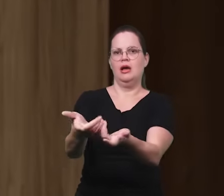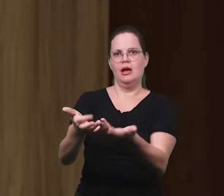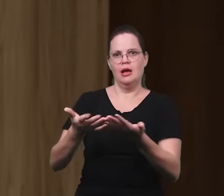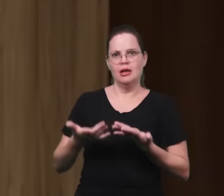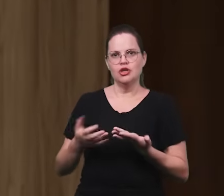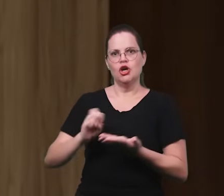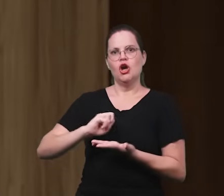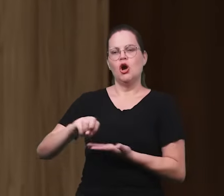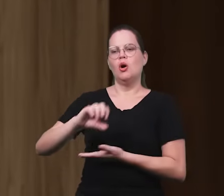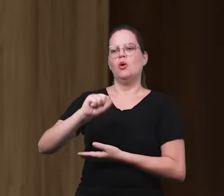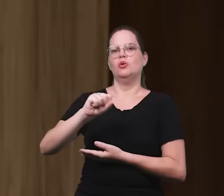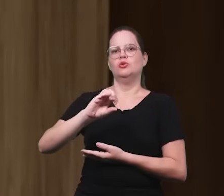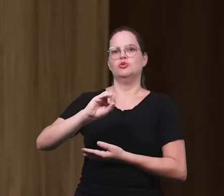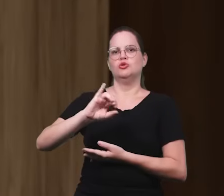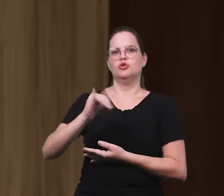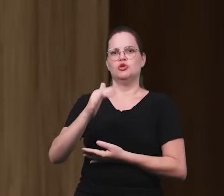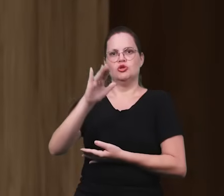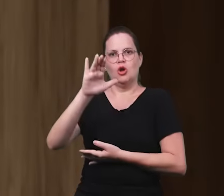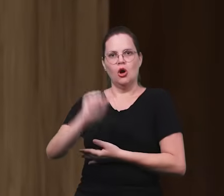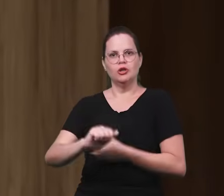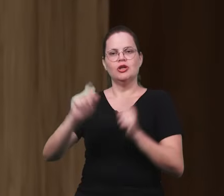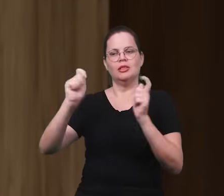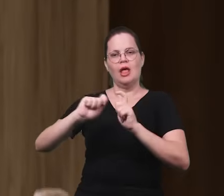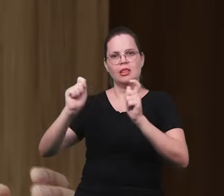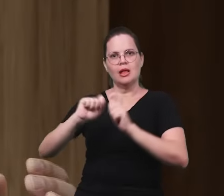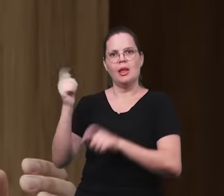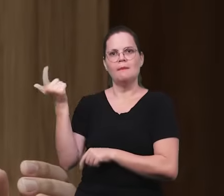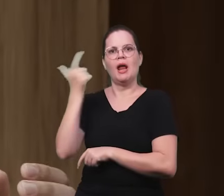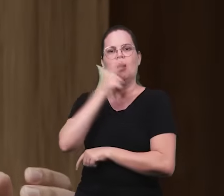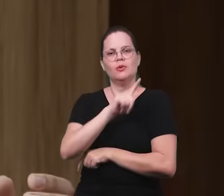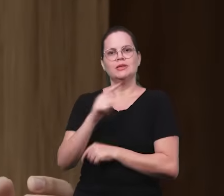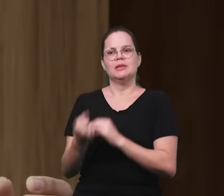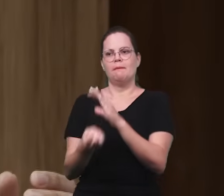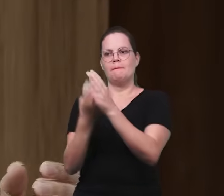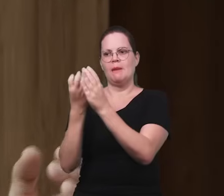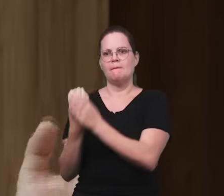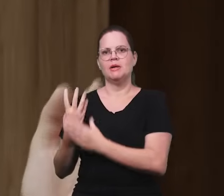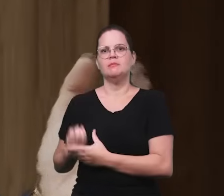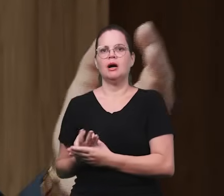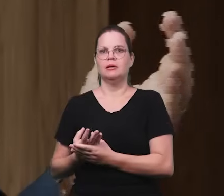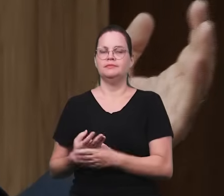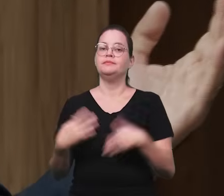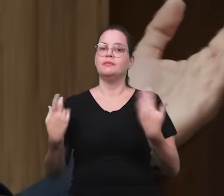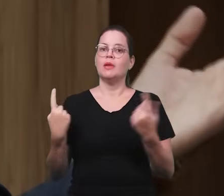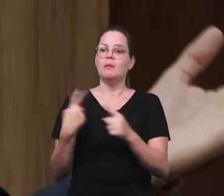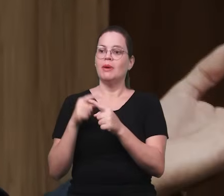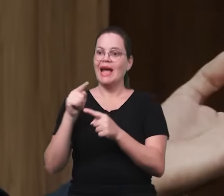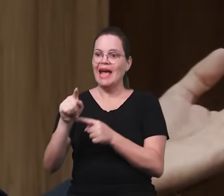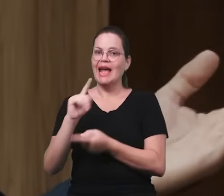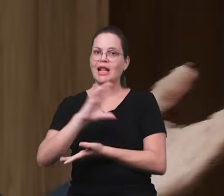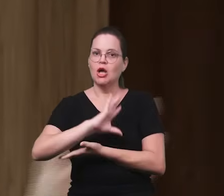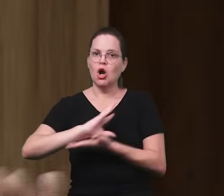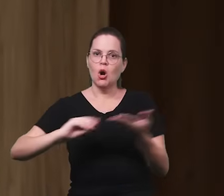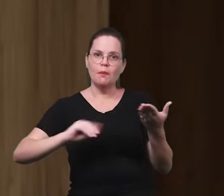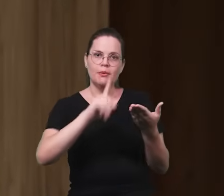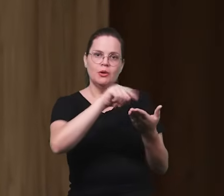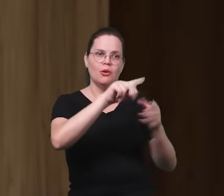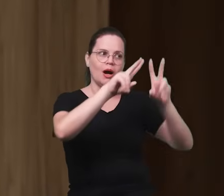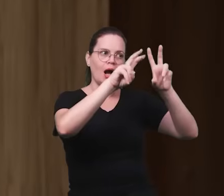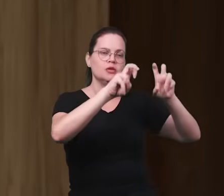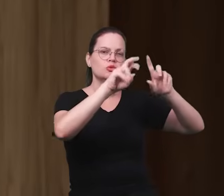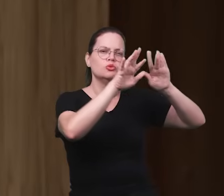seca muito grande, ele vai continuar produzindo. E isso o homem ele copiou a partir de um conhecimento da obra criadora.